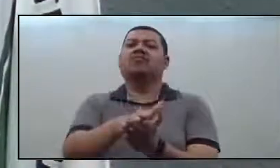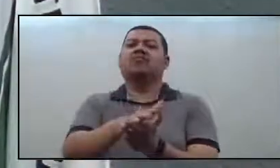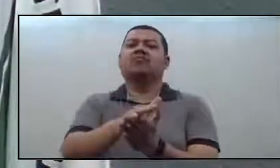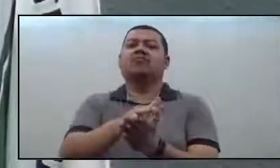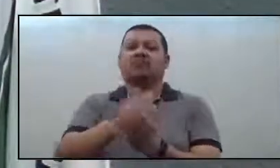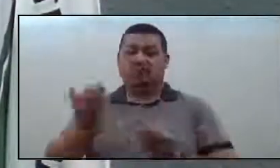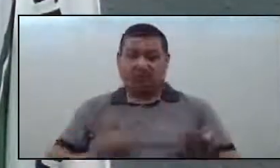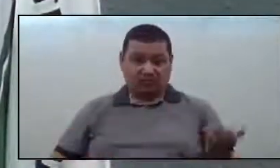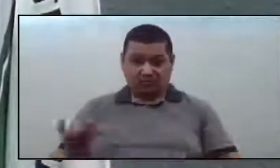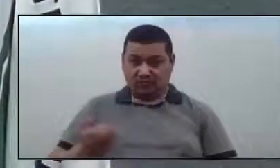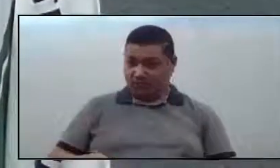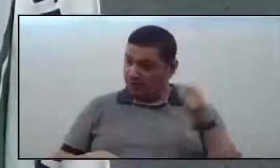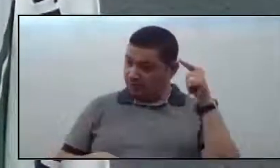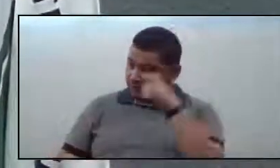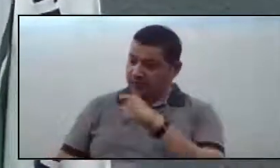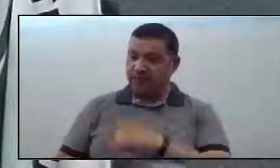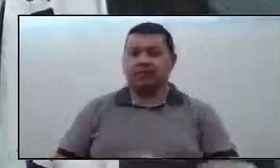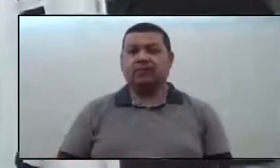servidores que jogaram lá.